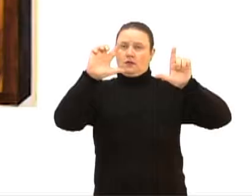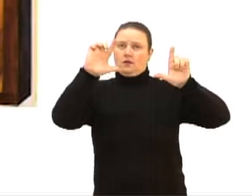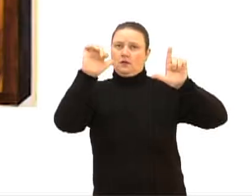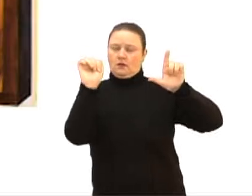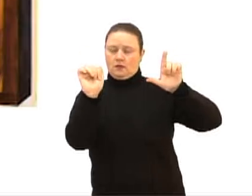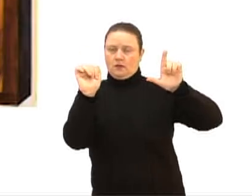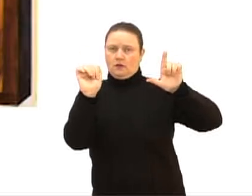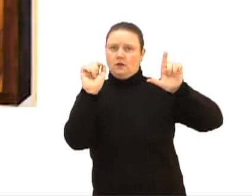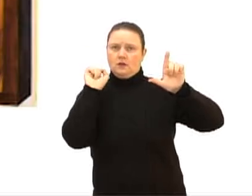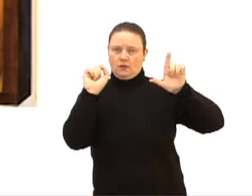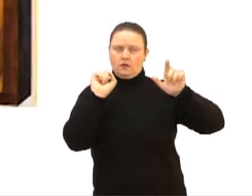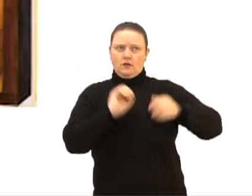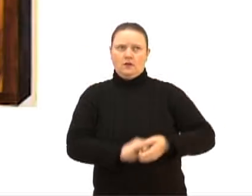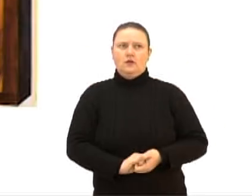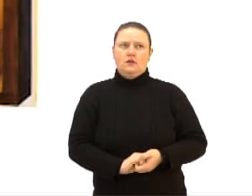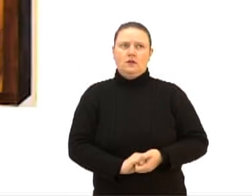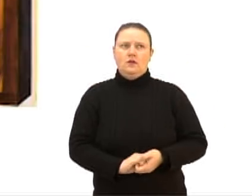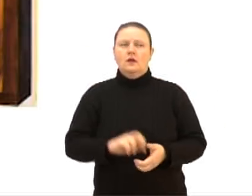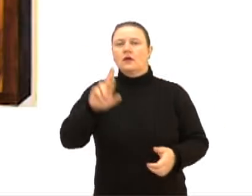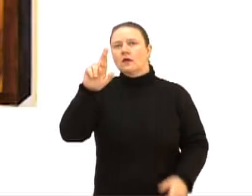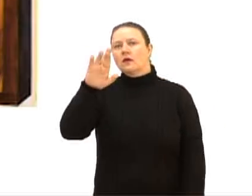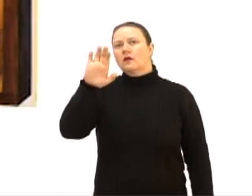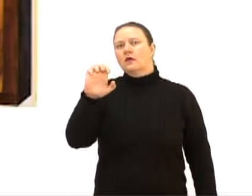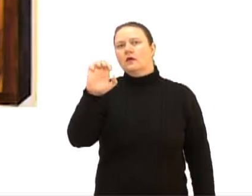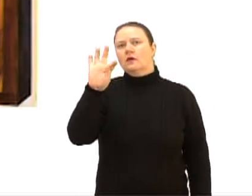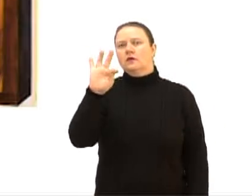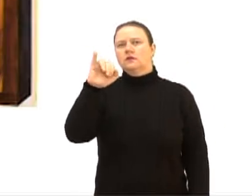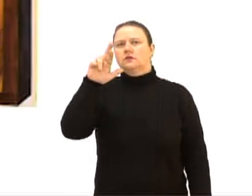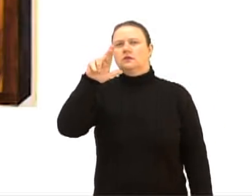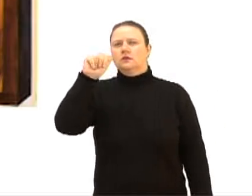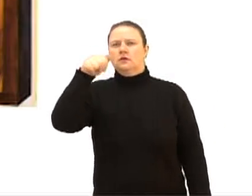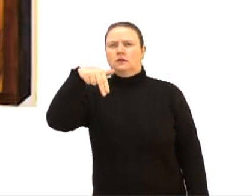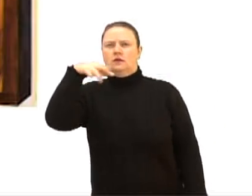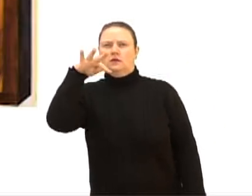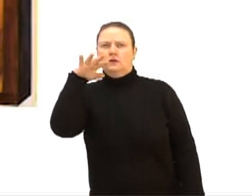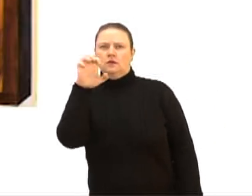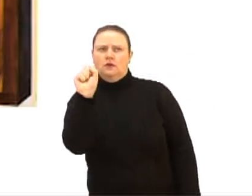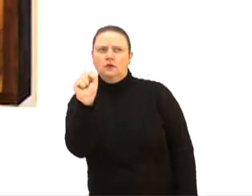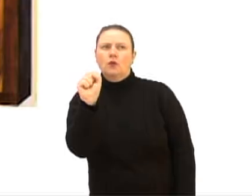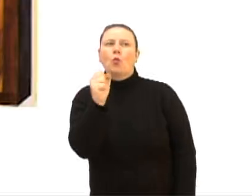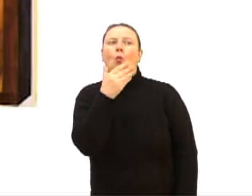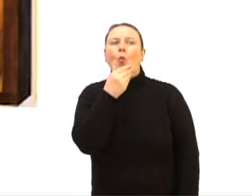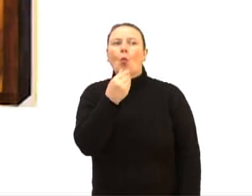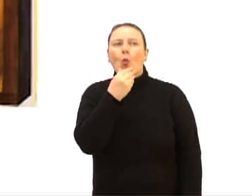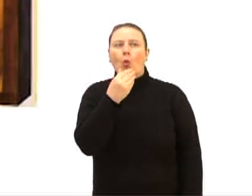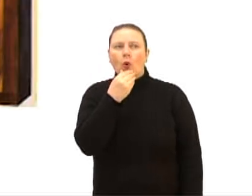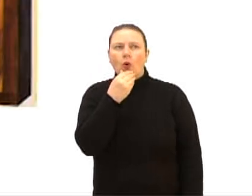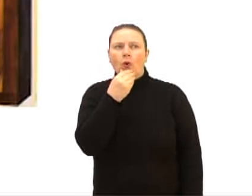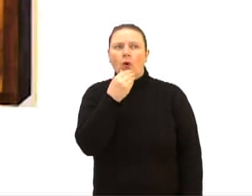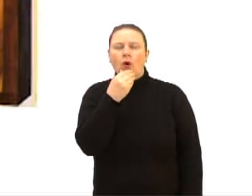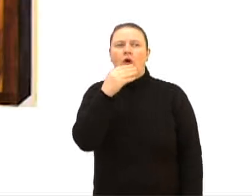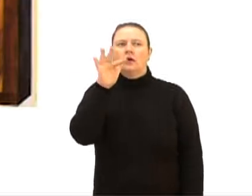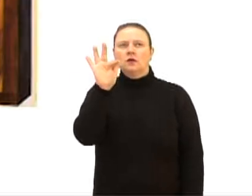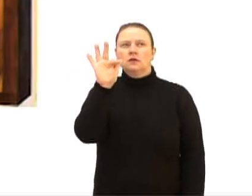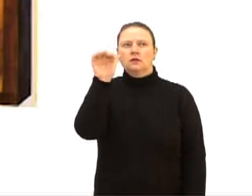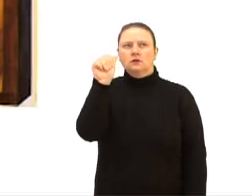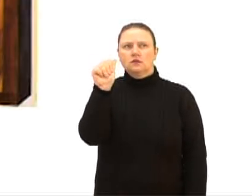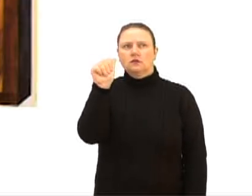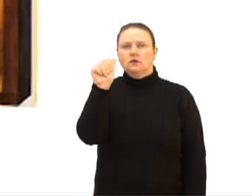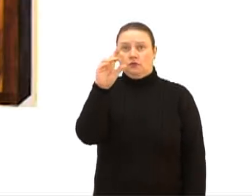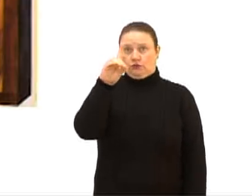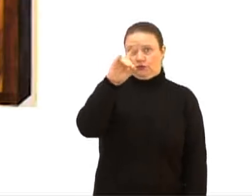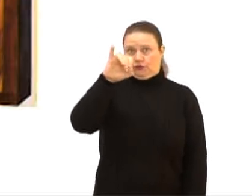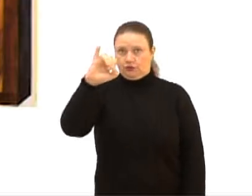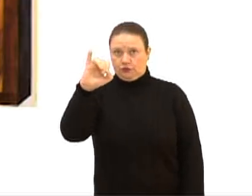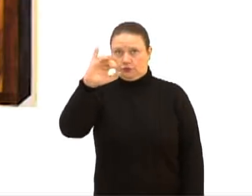Di Farias. Então, Di Farias é o artista, o criador dessa tela. Então, eu gostaria que você